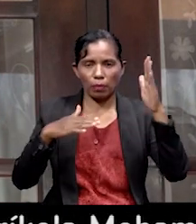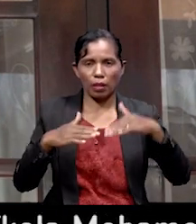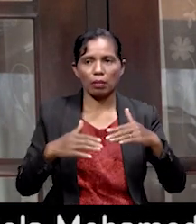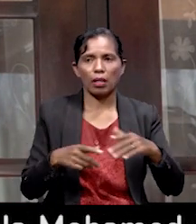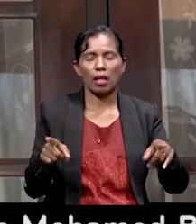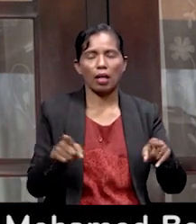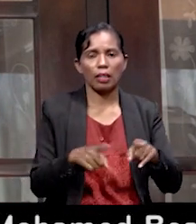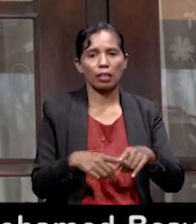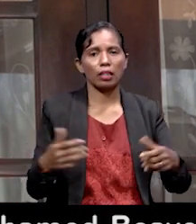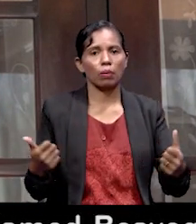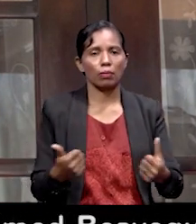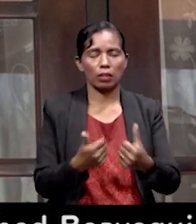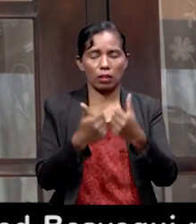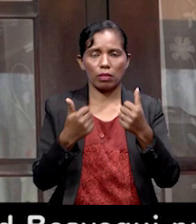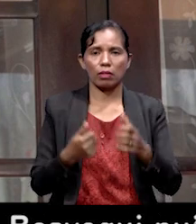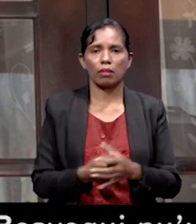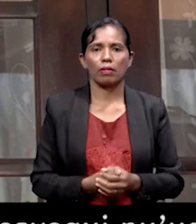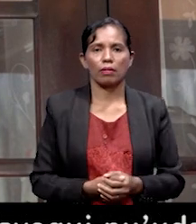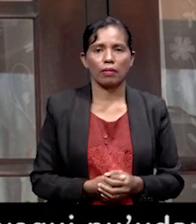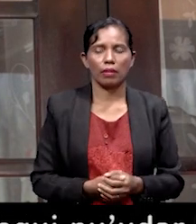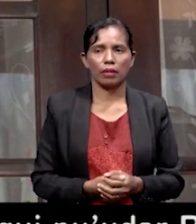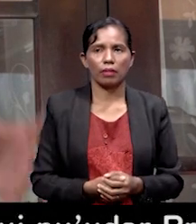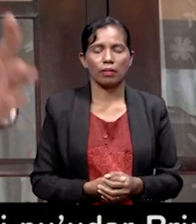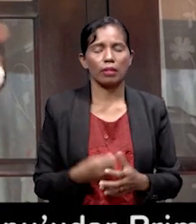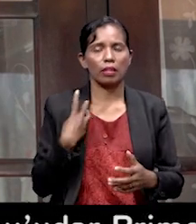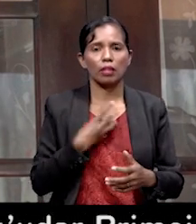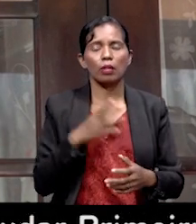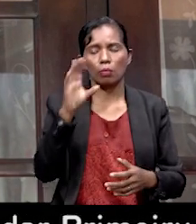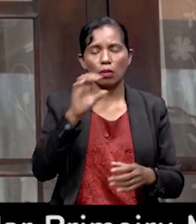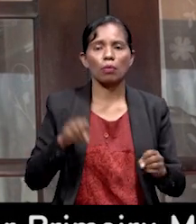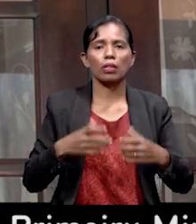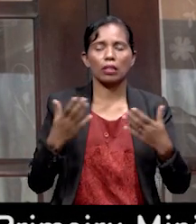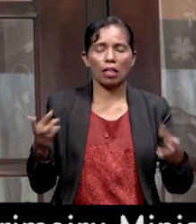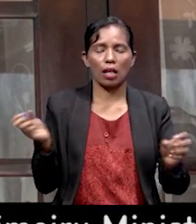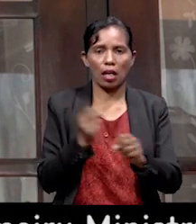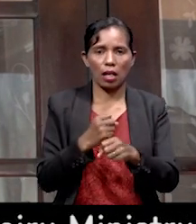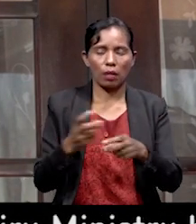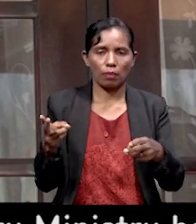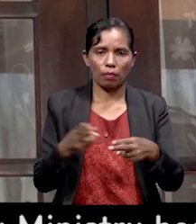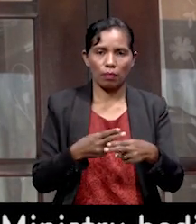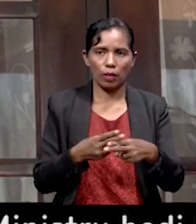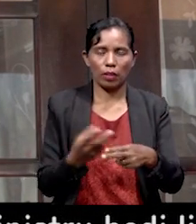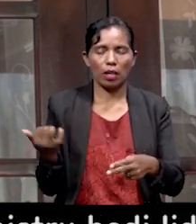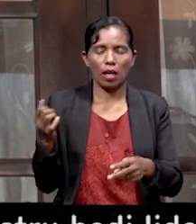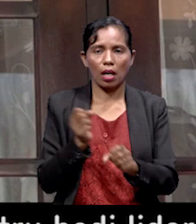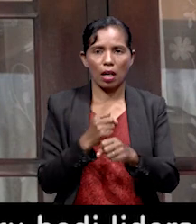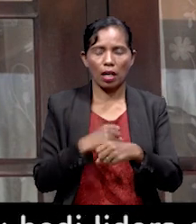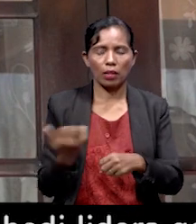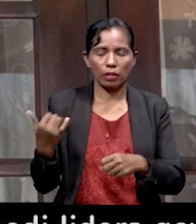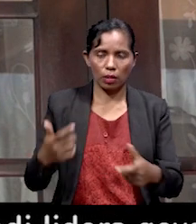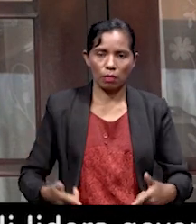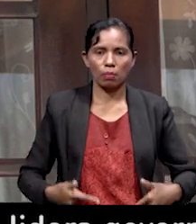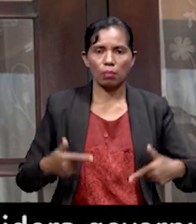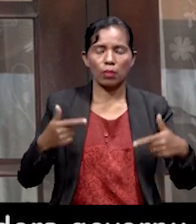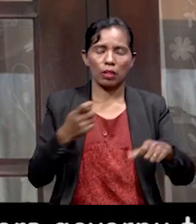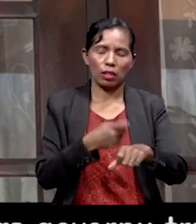vale, ia desentendimento. Então, ia buca para a barata, a distância, né, Ralsira, porque Sira Mouris, durante o